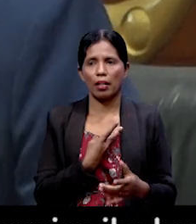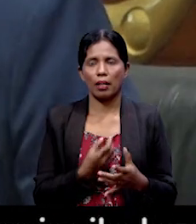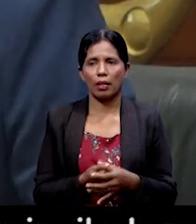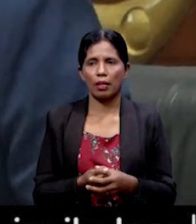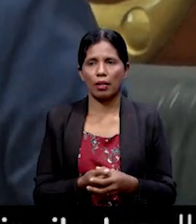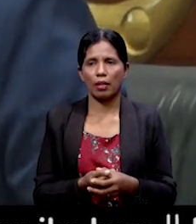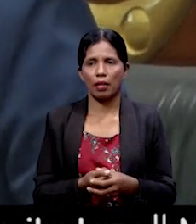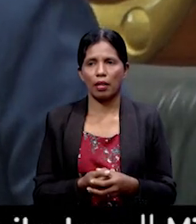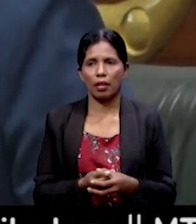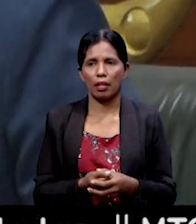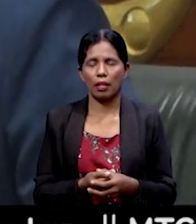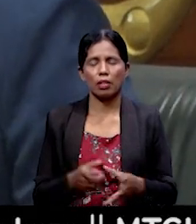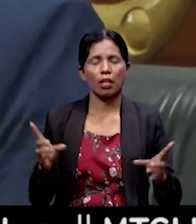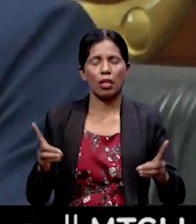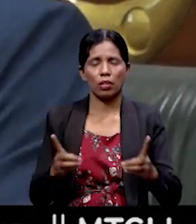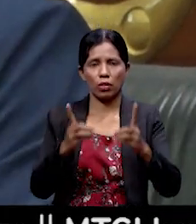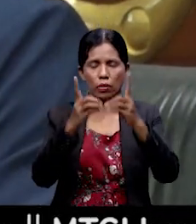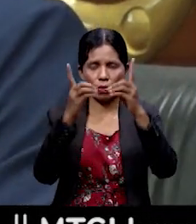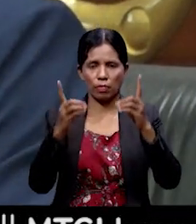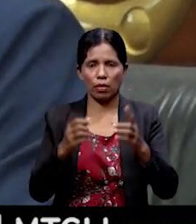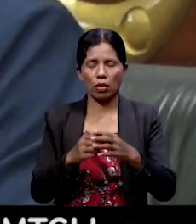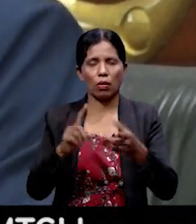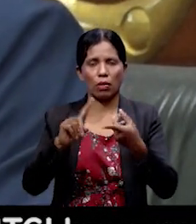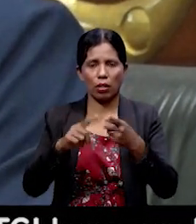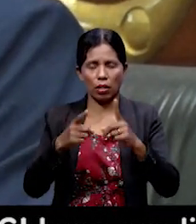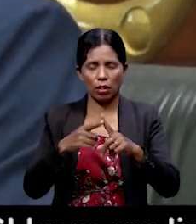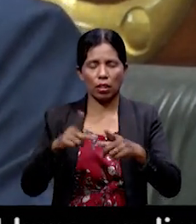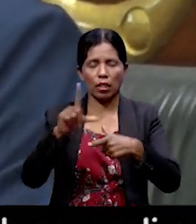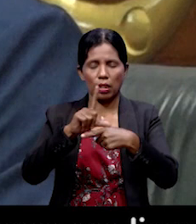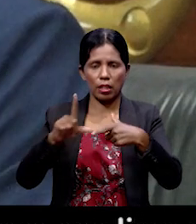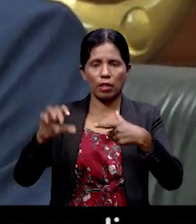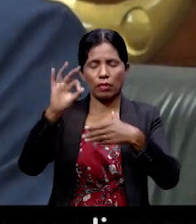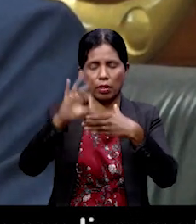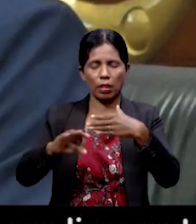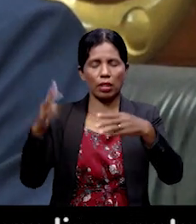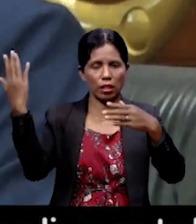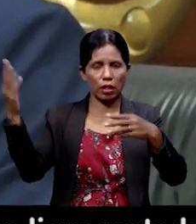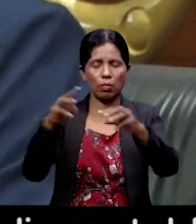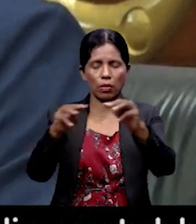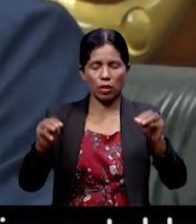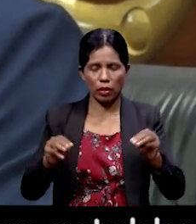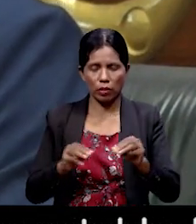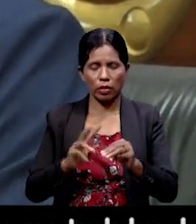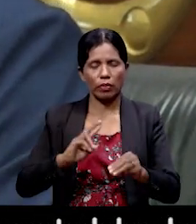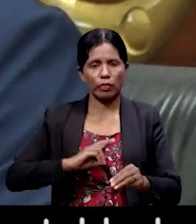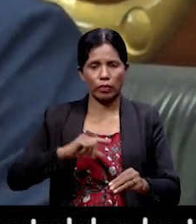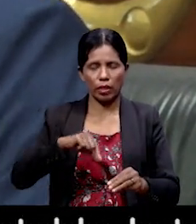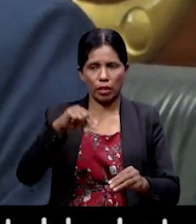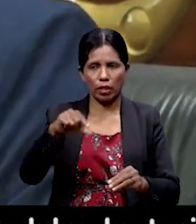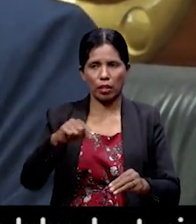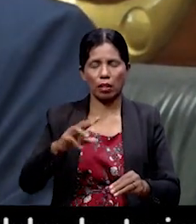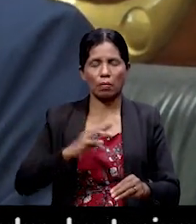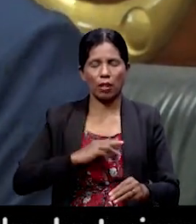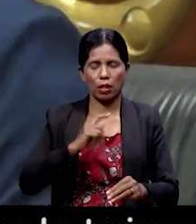iha ni a suru malu ho malu sira lina frente iha munisipi sira iha munisipi bo vikeke o disculpa munisipi